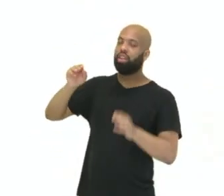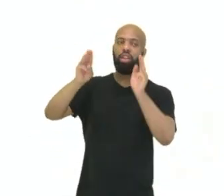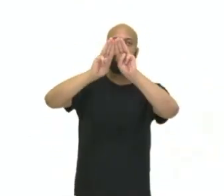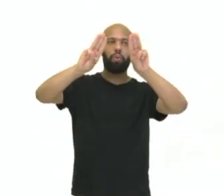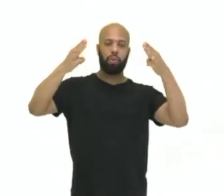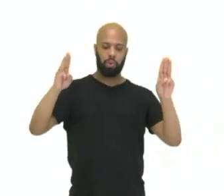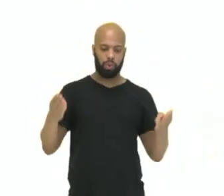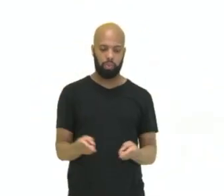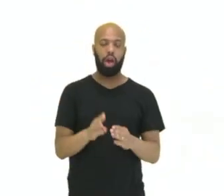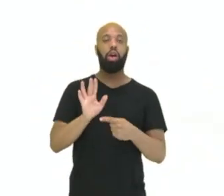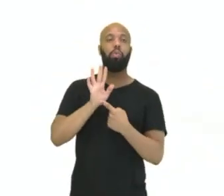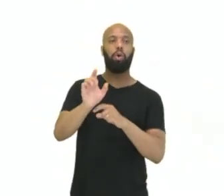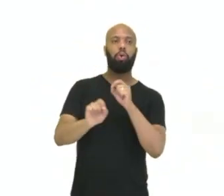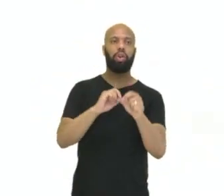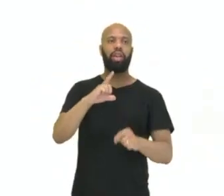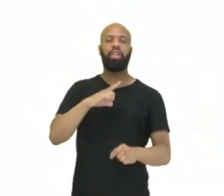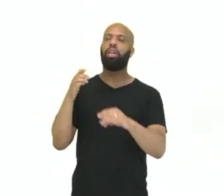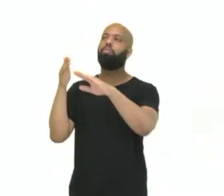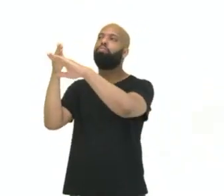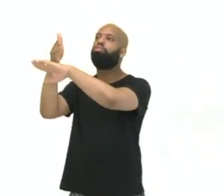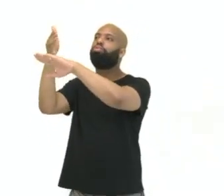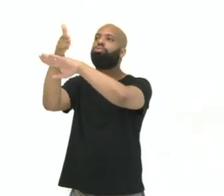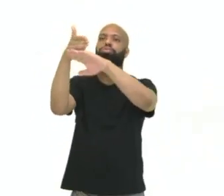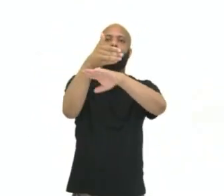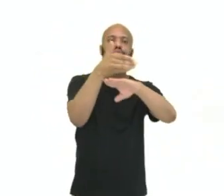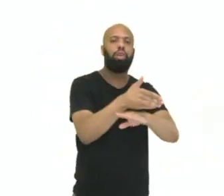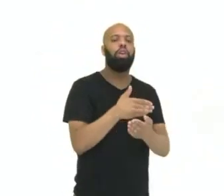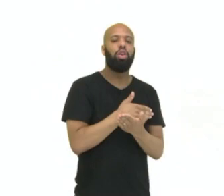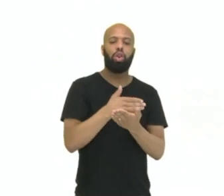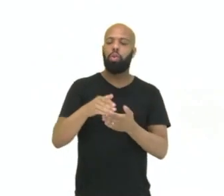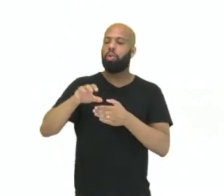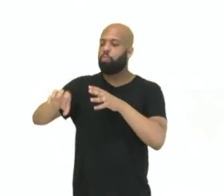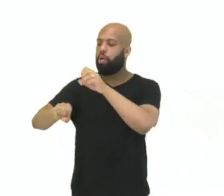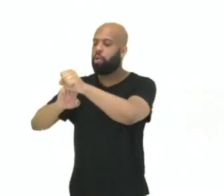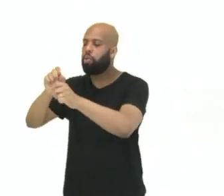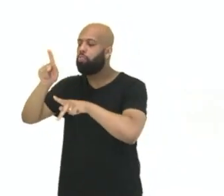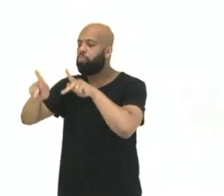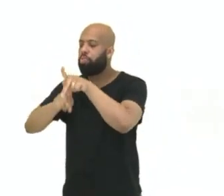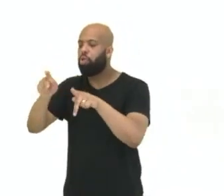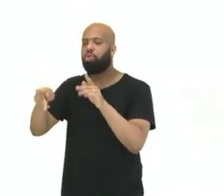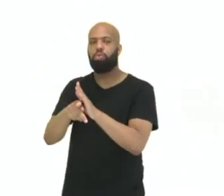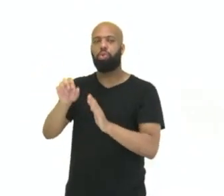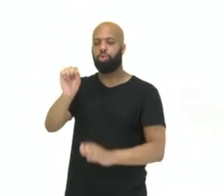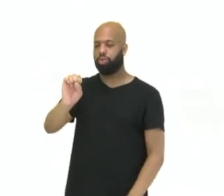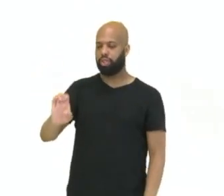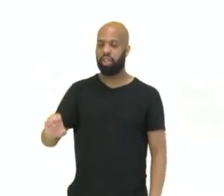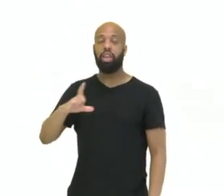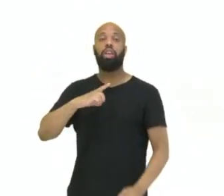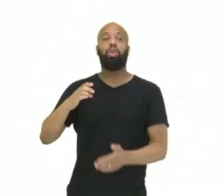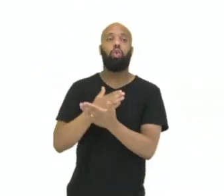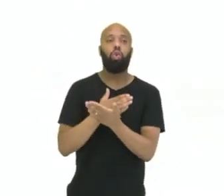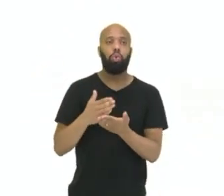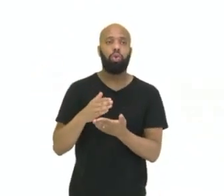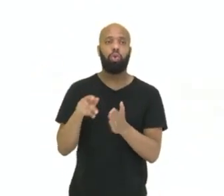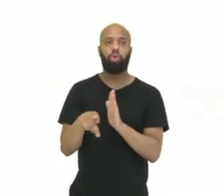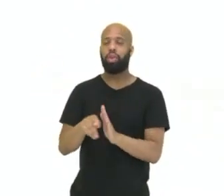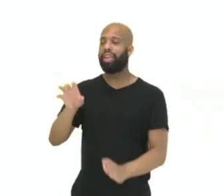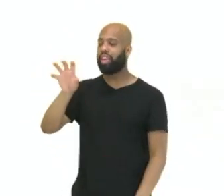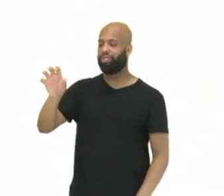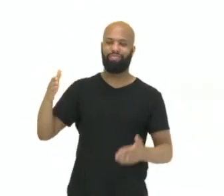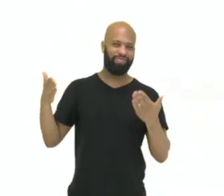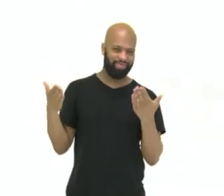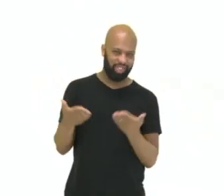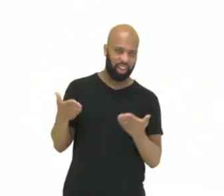as várias expedições do início de povoamento do Sudeste, saindo ali da região do que